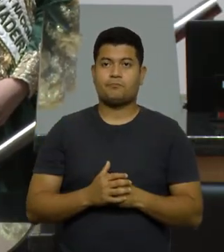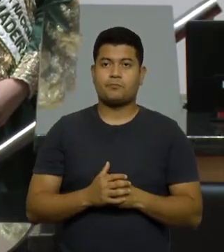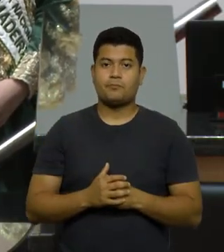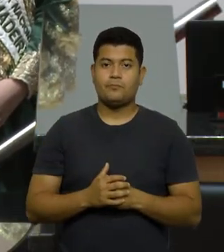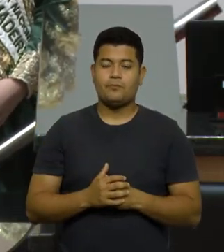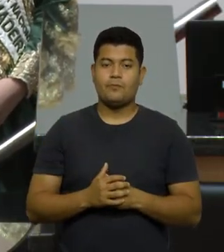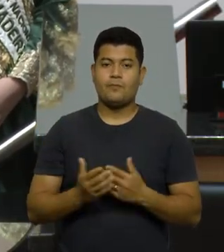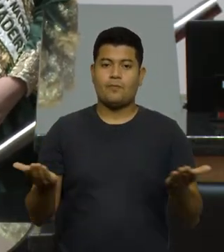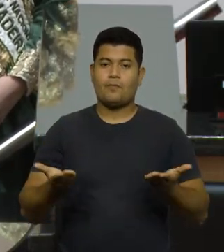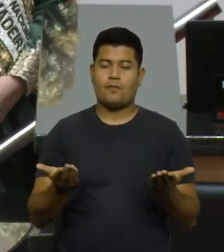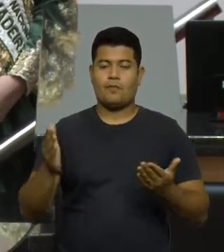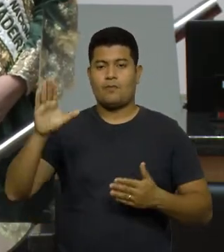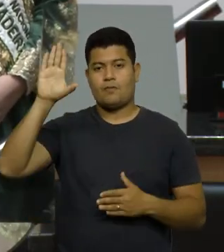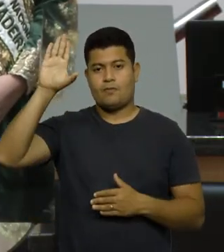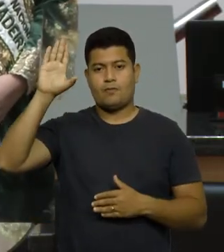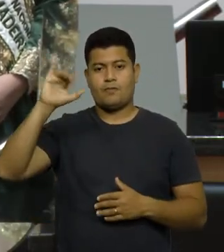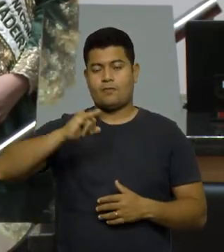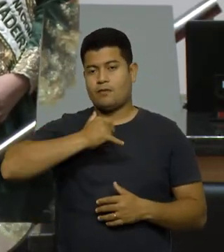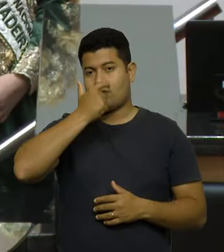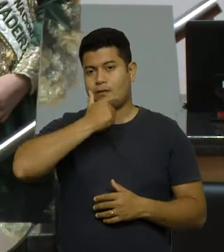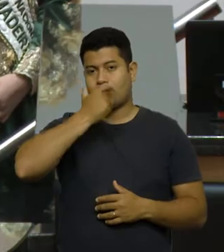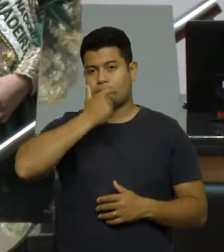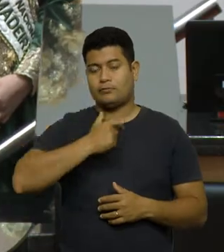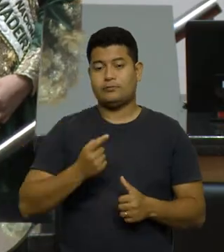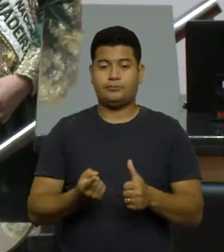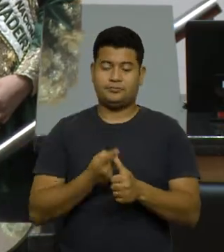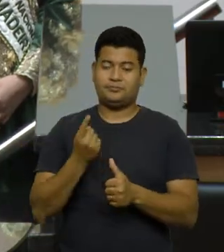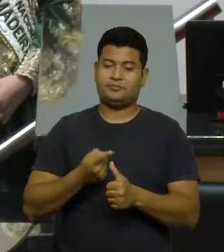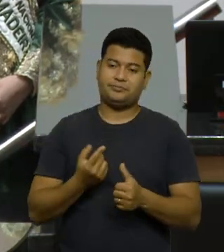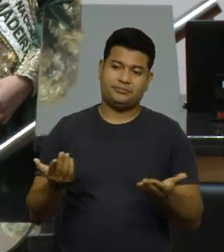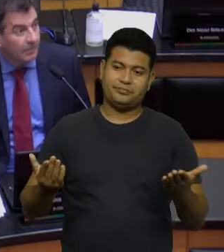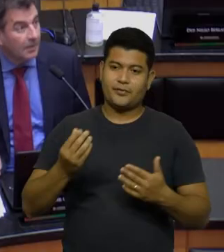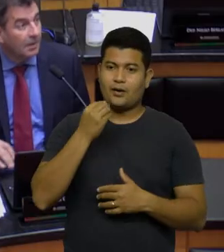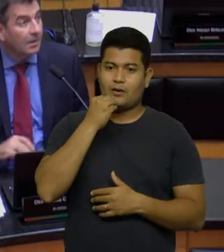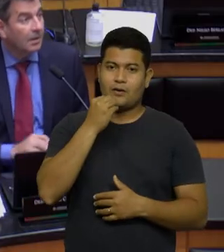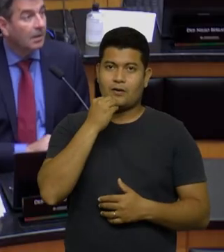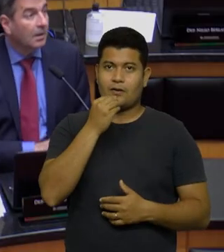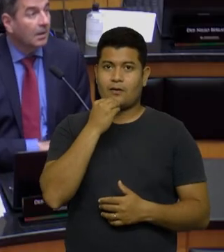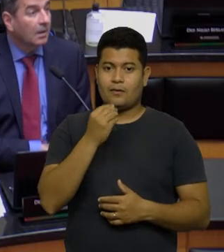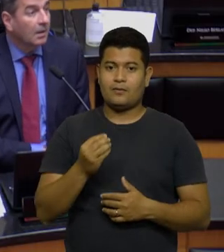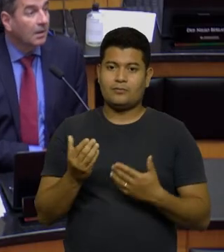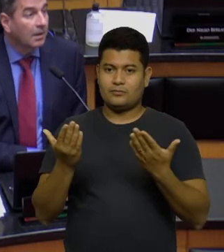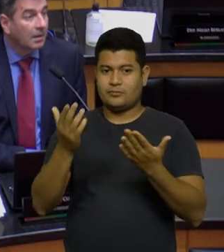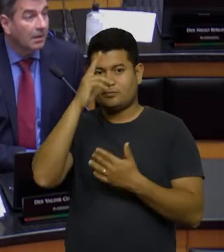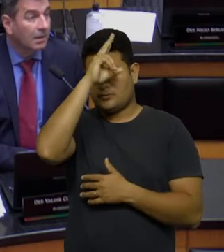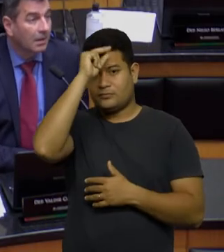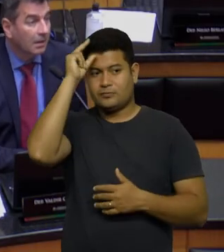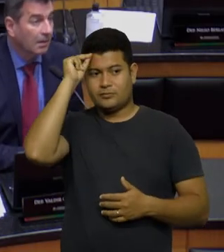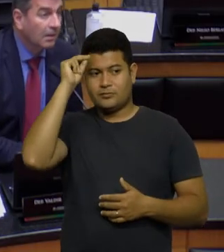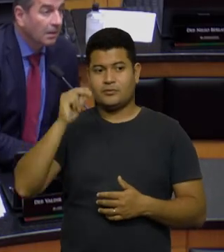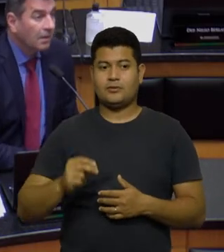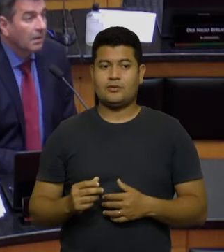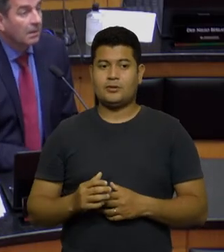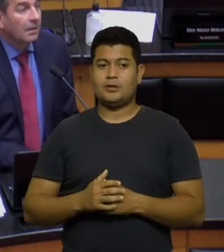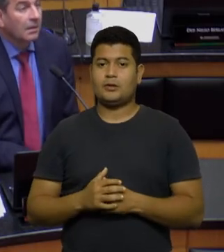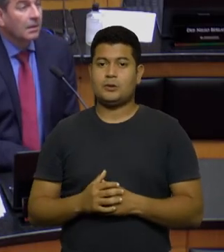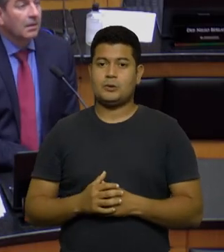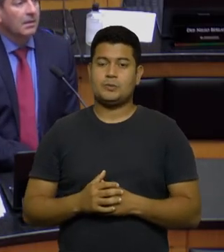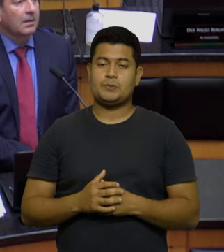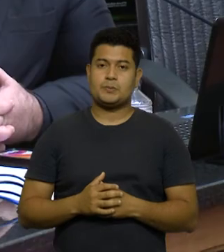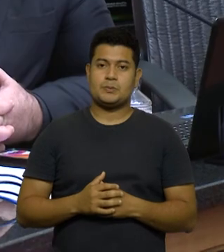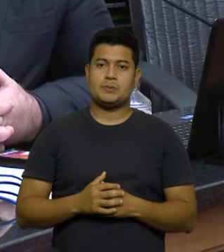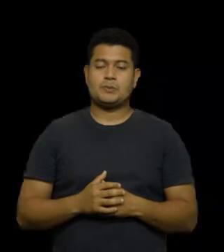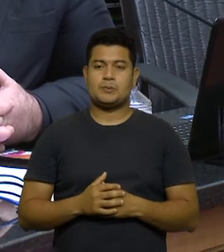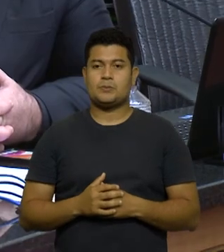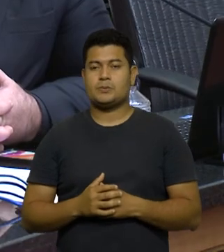palavra, deputado Gerry Comper. Primeiro, né, falar do nosso prefeito Fabiano, no qual falei para o deputado Titon,